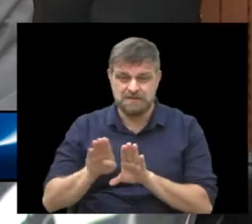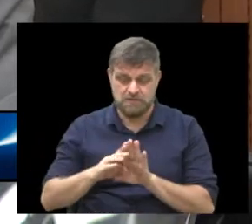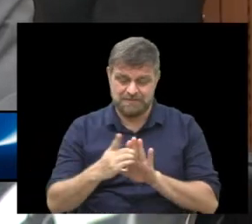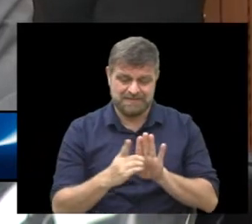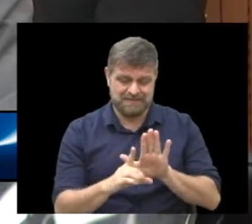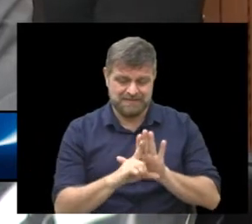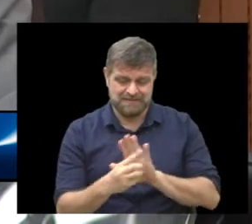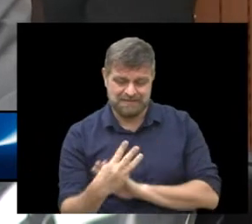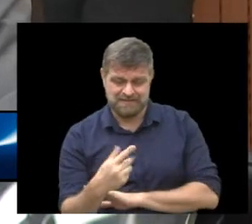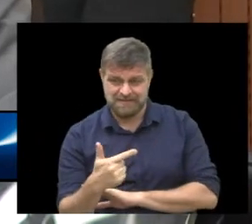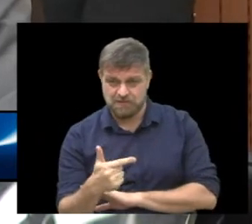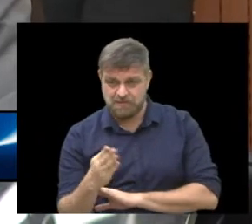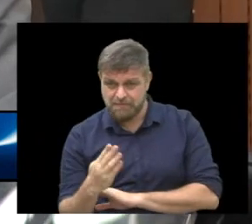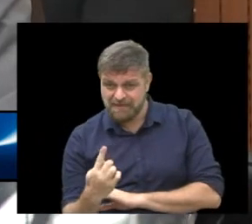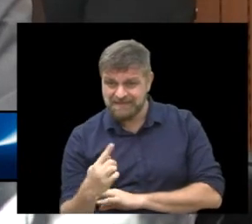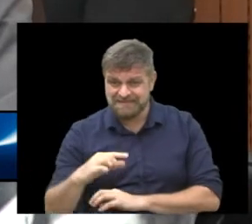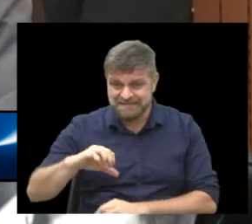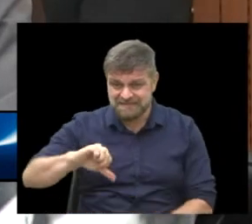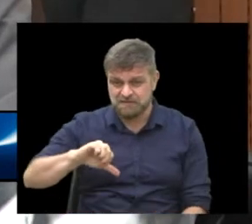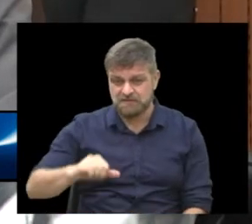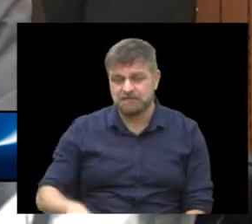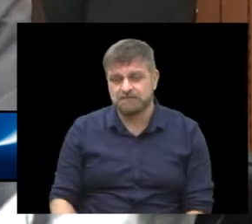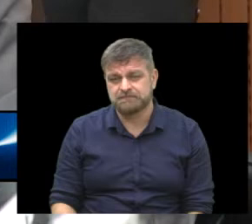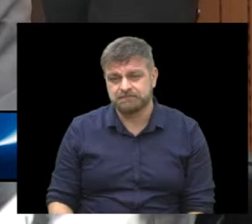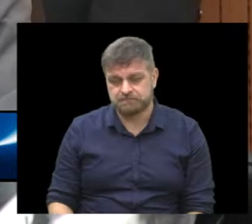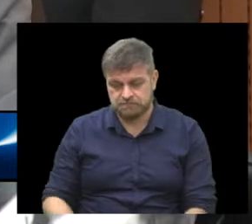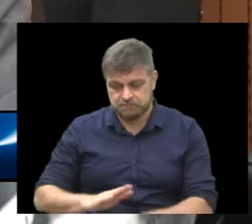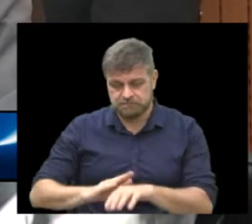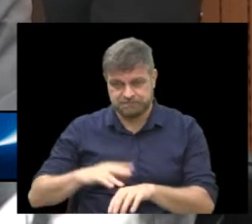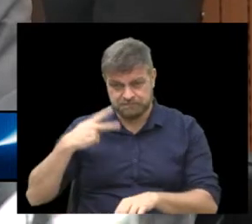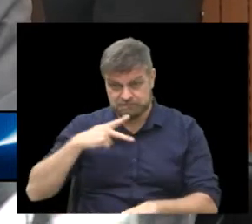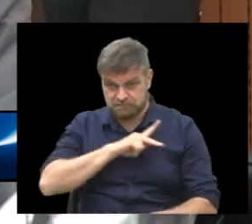número 32/19, processo número